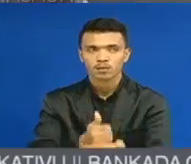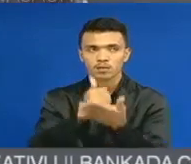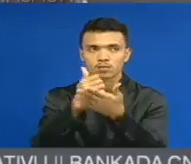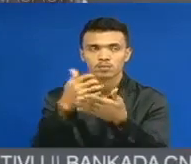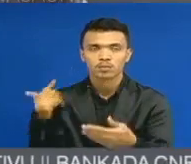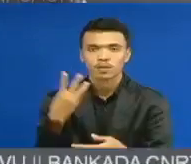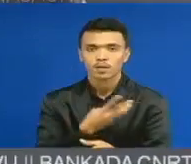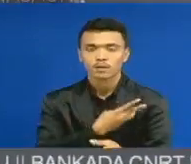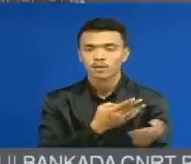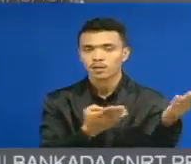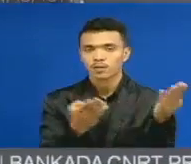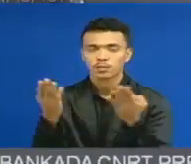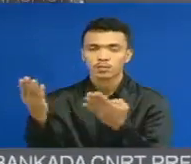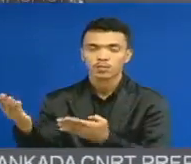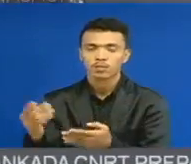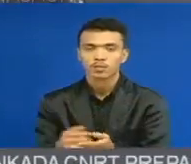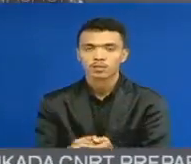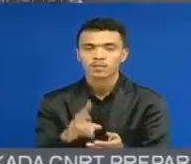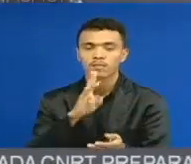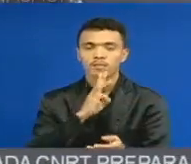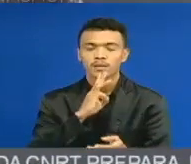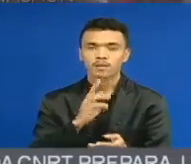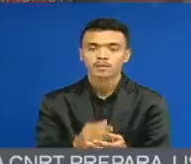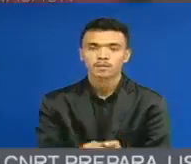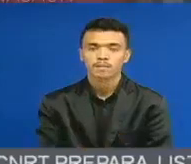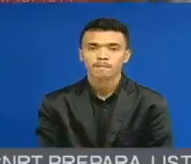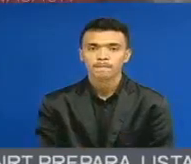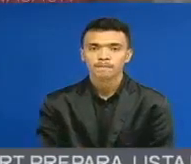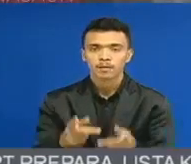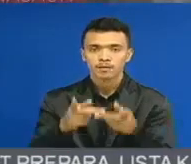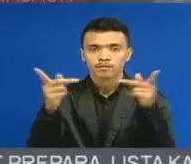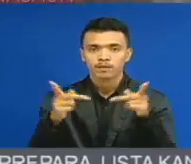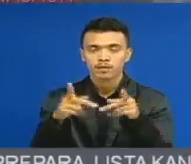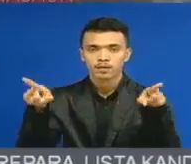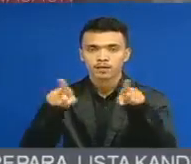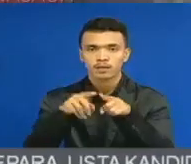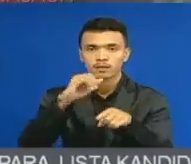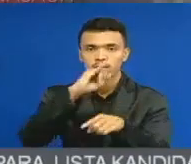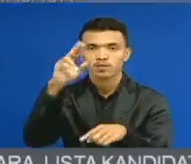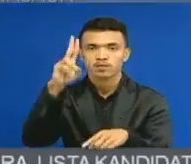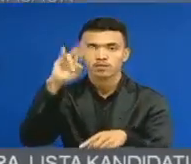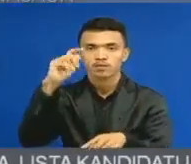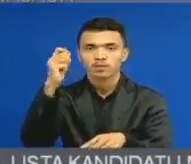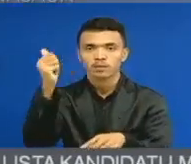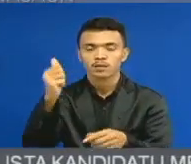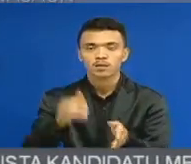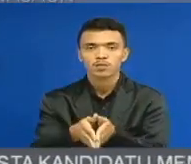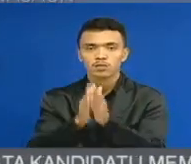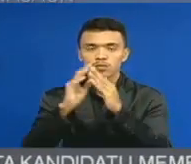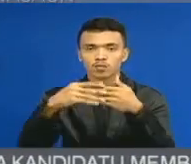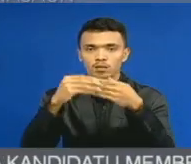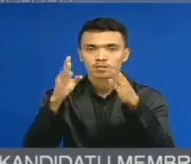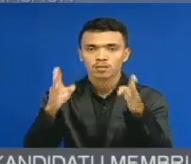kami, dada azura nete kami, dada ham ni pe ruma. Iha fati hanesan abitante Zuvita Amaral, hu suba autoridade